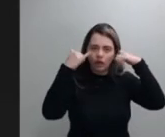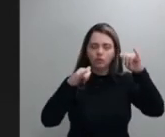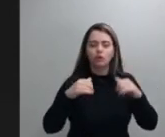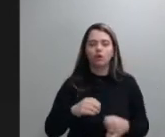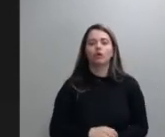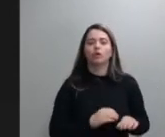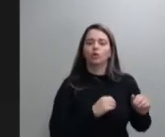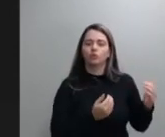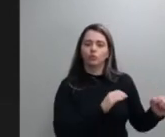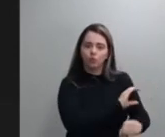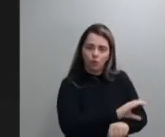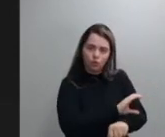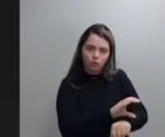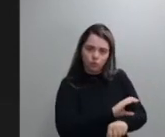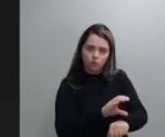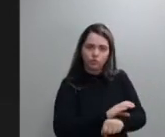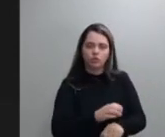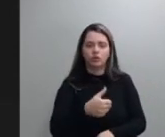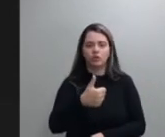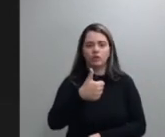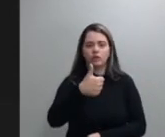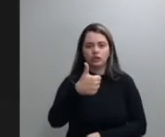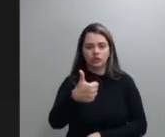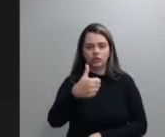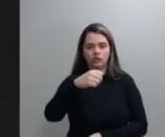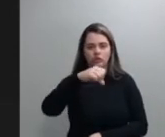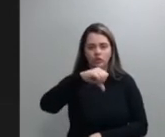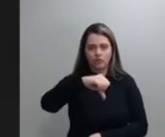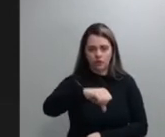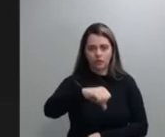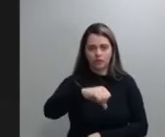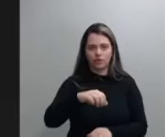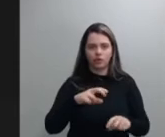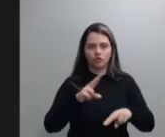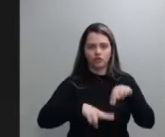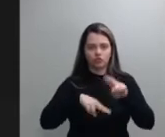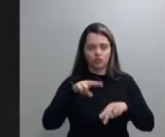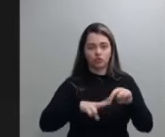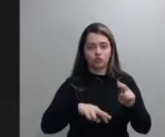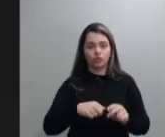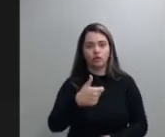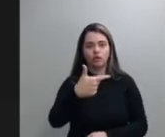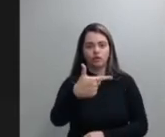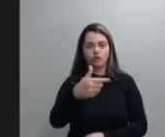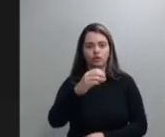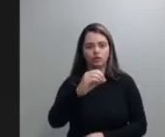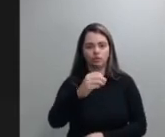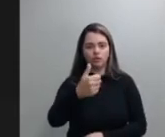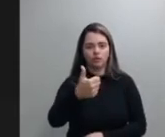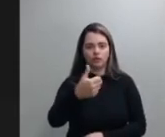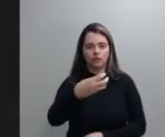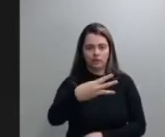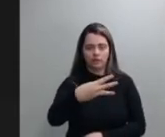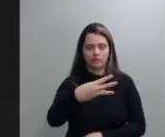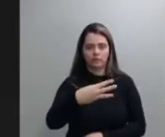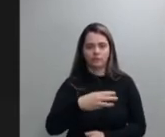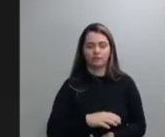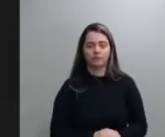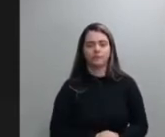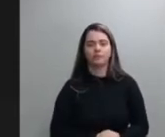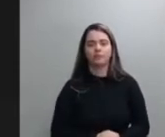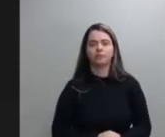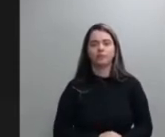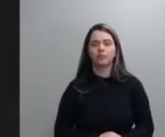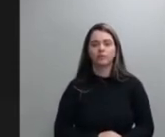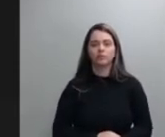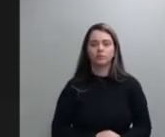de 2013 sendo esta a limitação extensiva a todos os títulos elencados no item 13.1 do edital do concurso ou seja